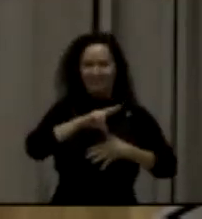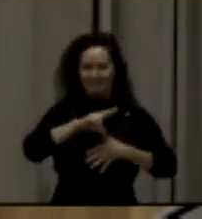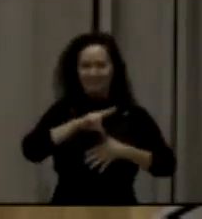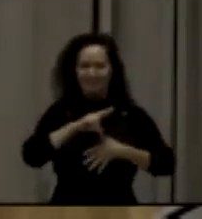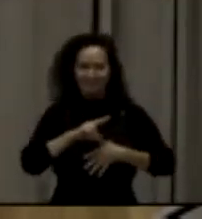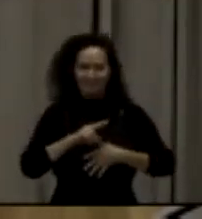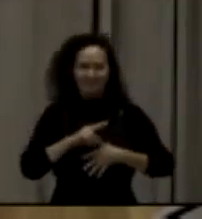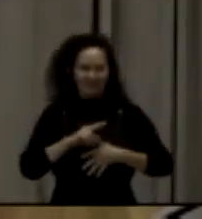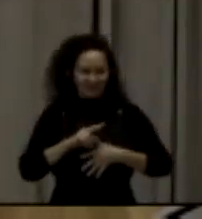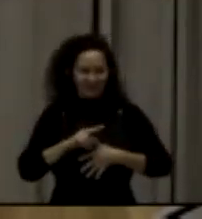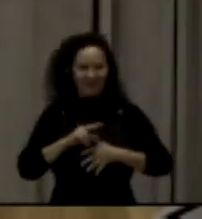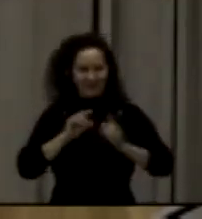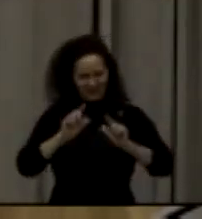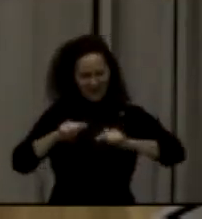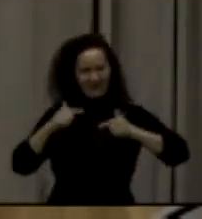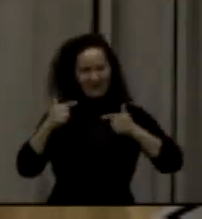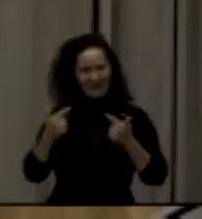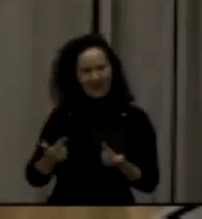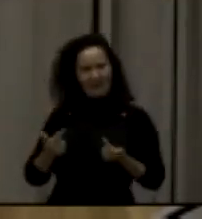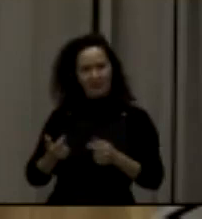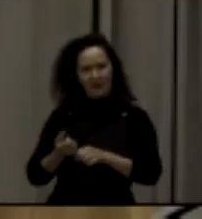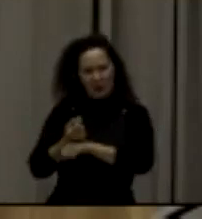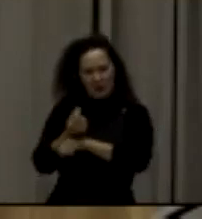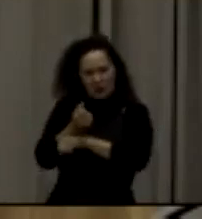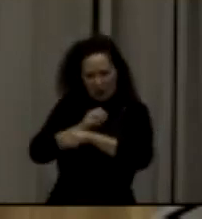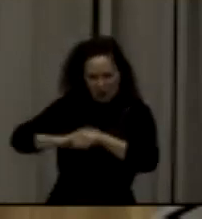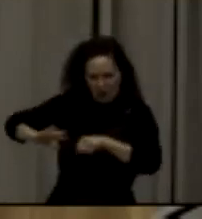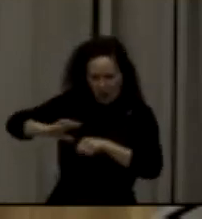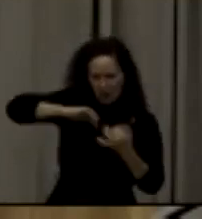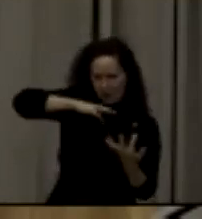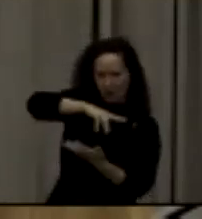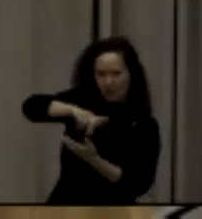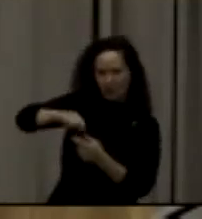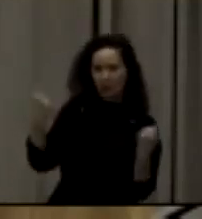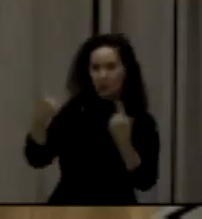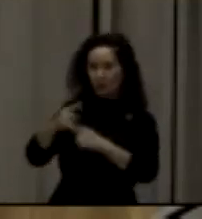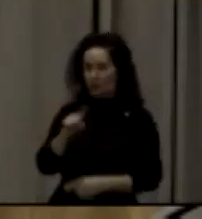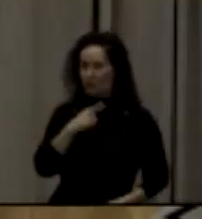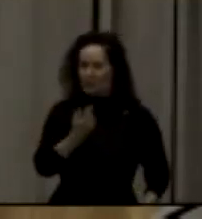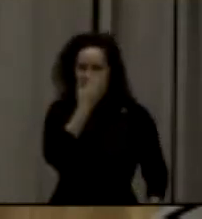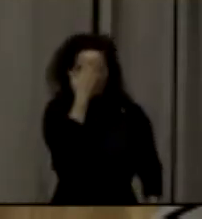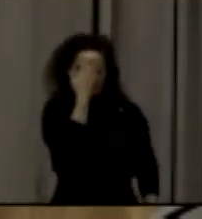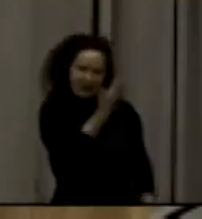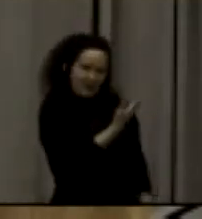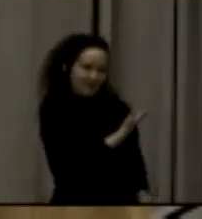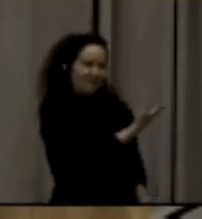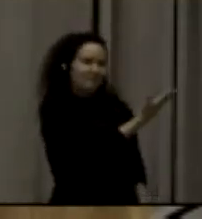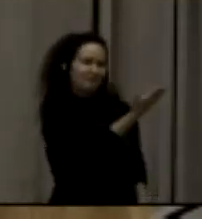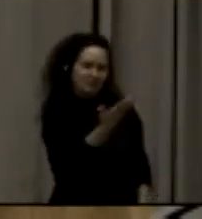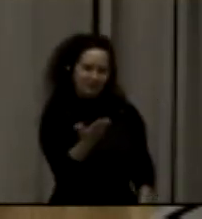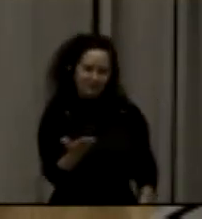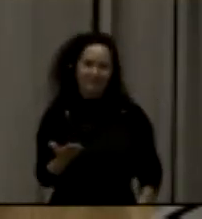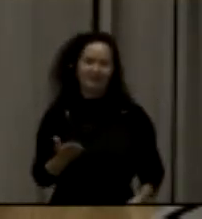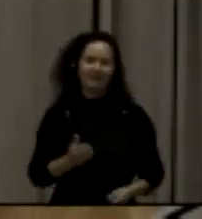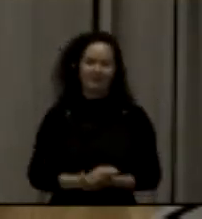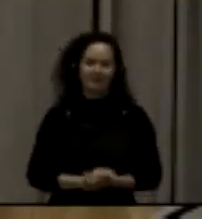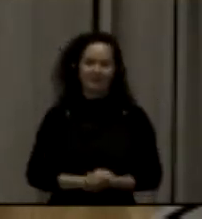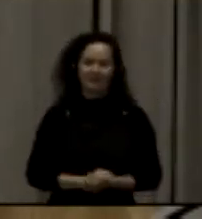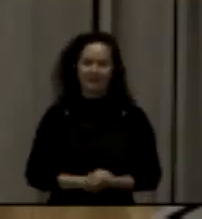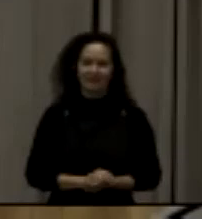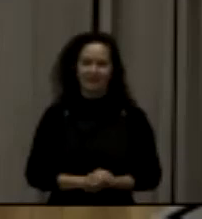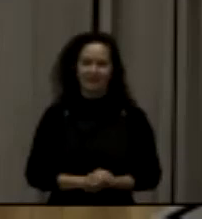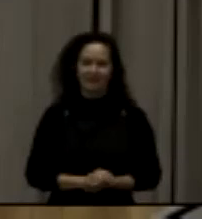fazendo esse grande enfrentamento ao ultraneoliberalismo global. Obrigada a todas e a todos.